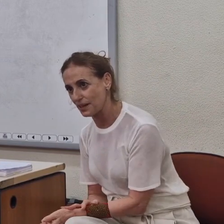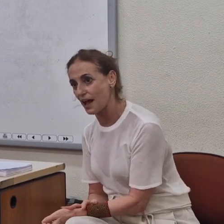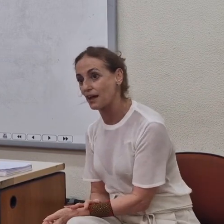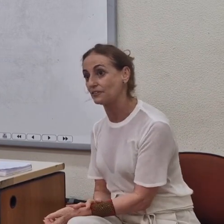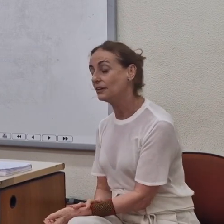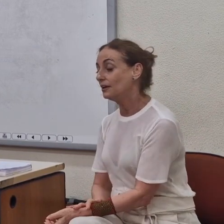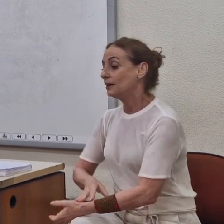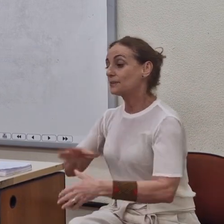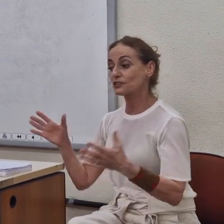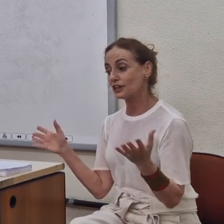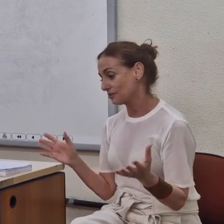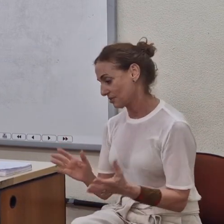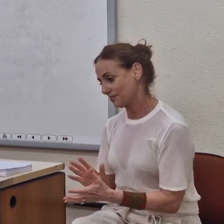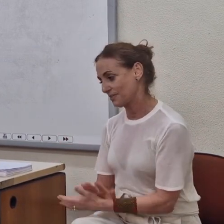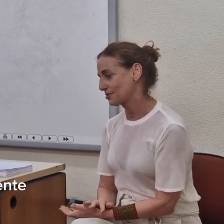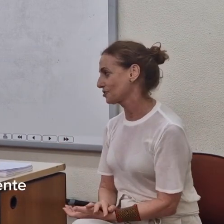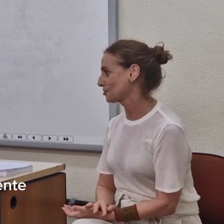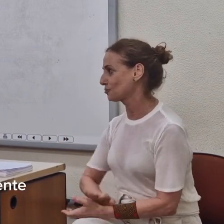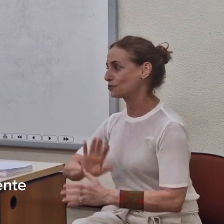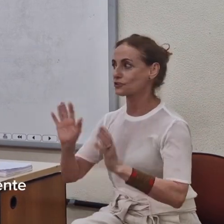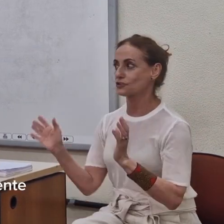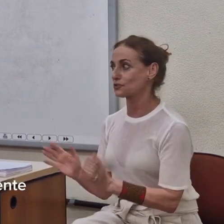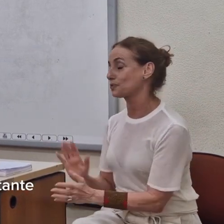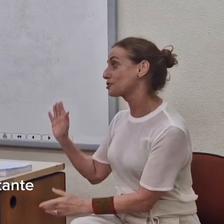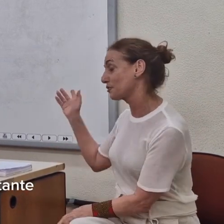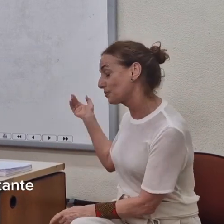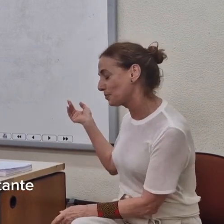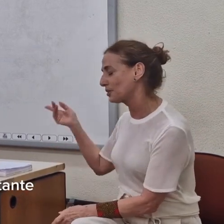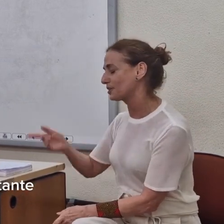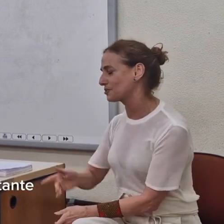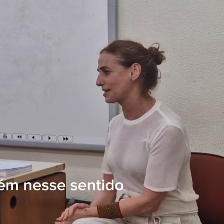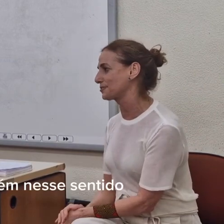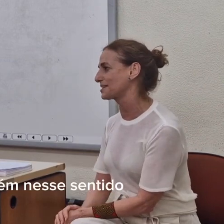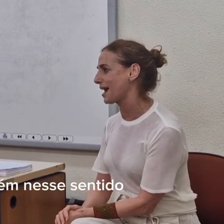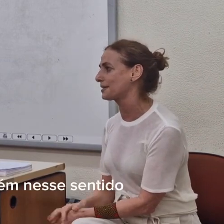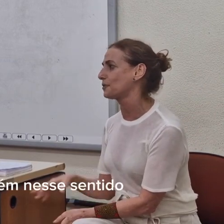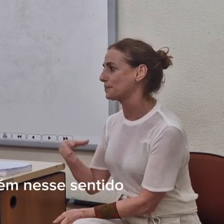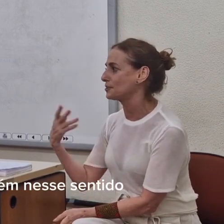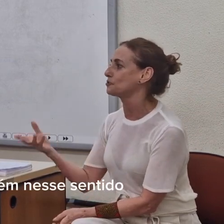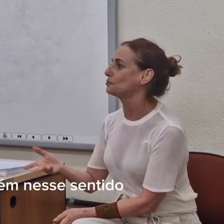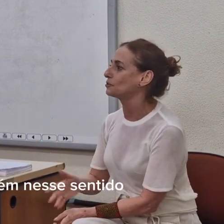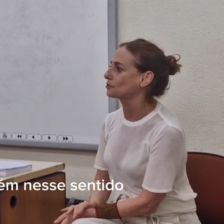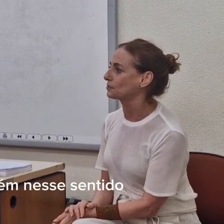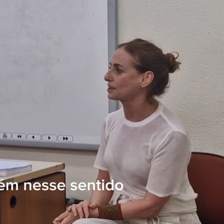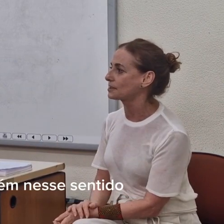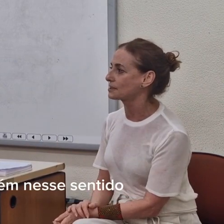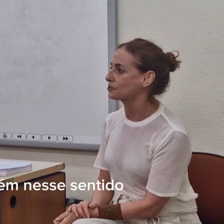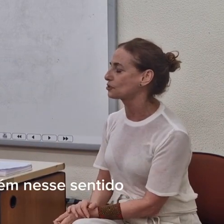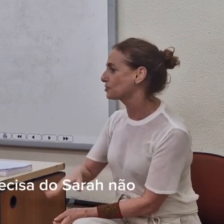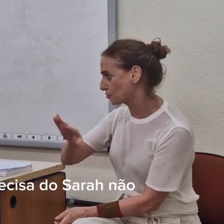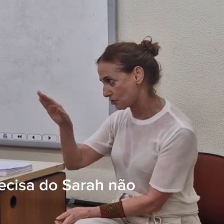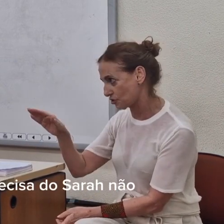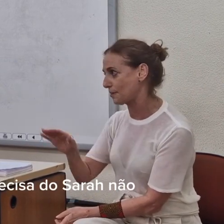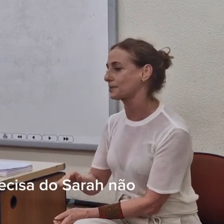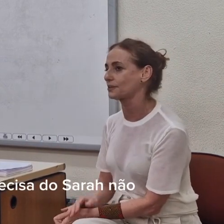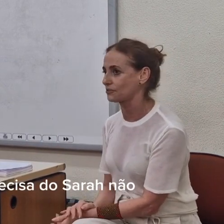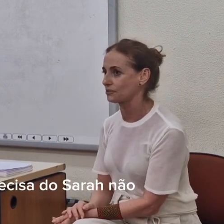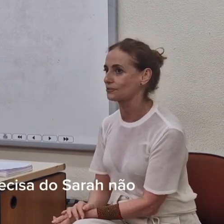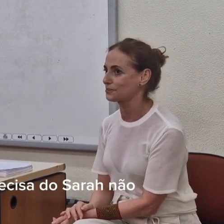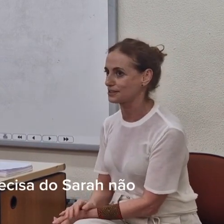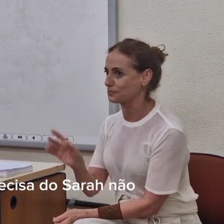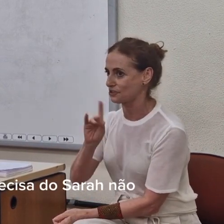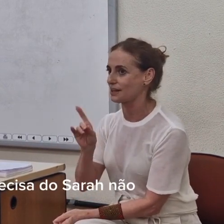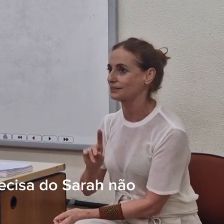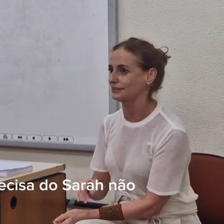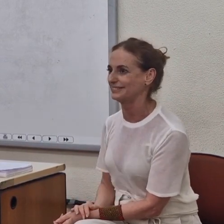movimentações atrapalhavam. Mas, gente, a gente tudo isso, a gente, por isso foi muito importante estar no sala. Eu aprendi muito também nesse sentido, mas tudo a gente aprende,